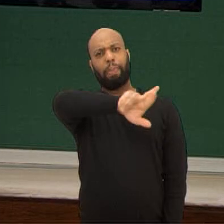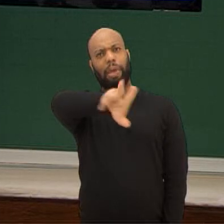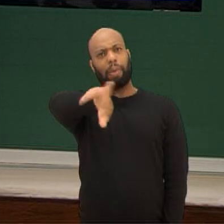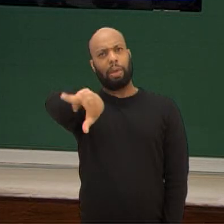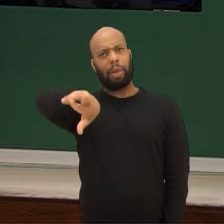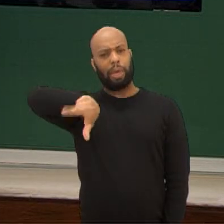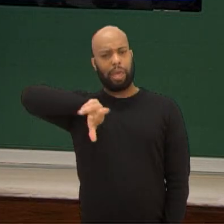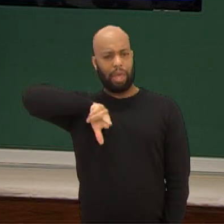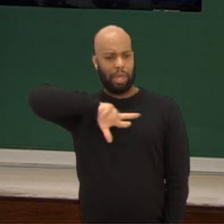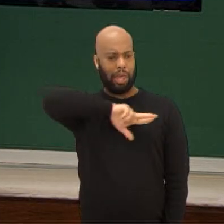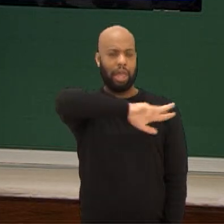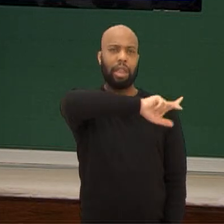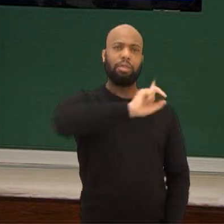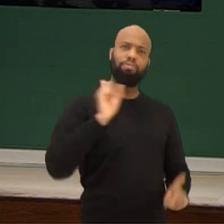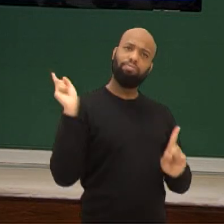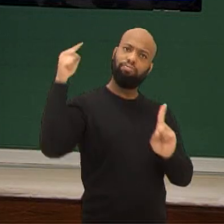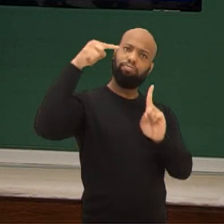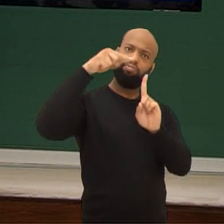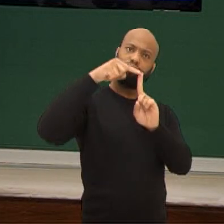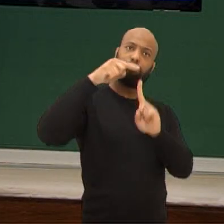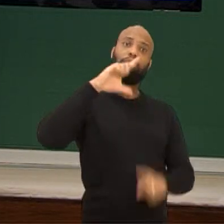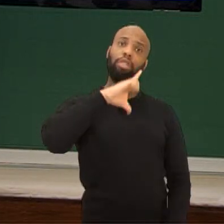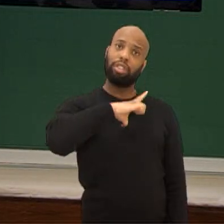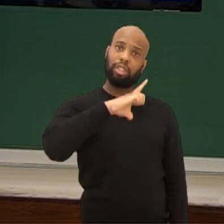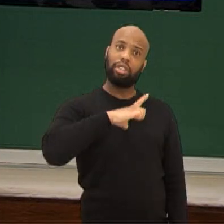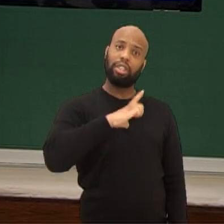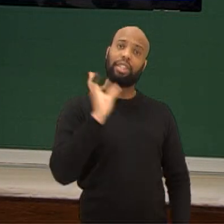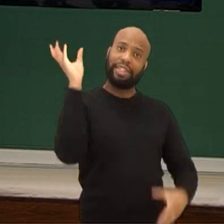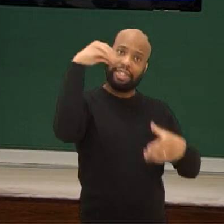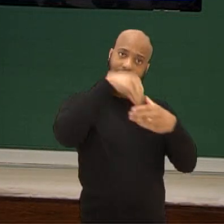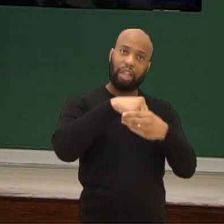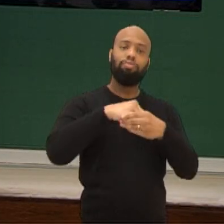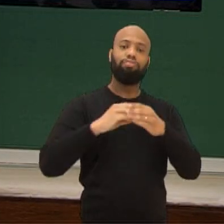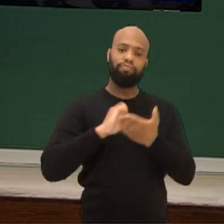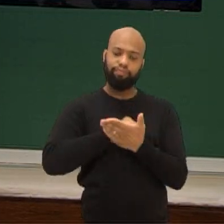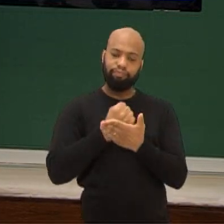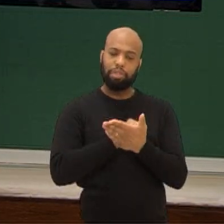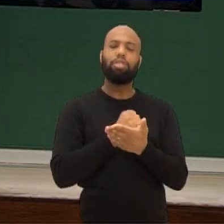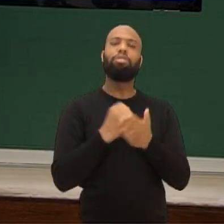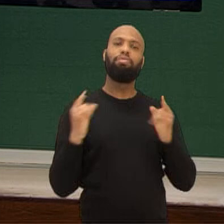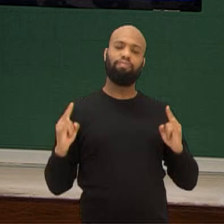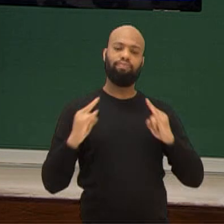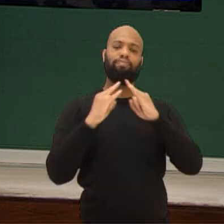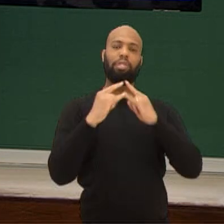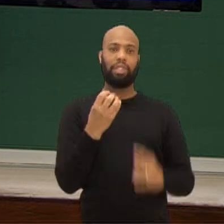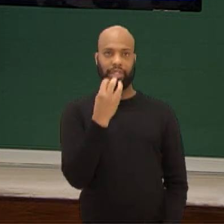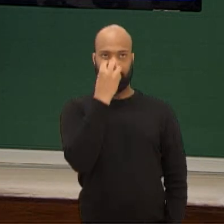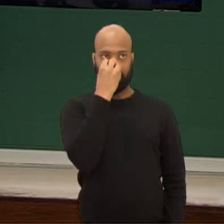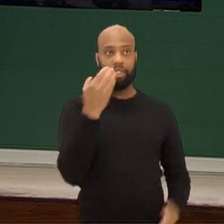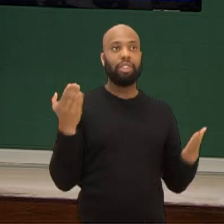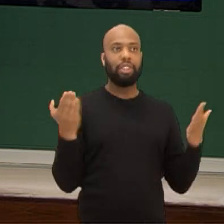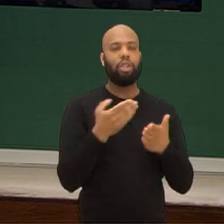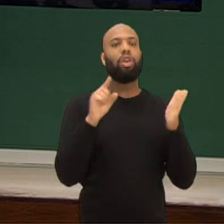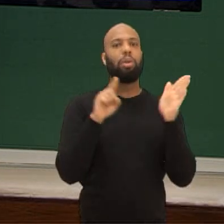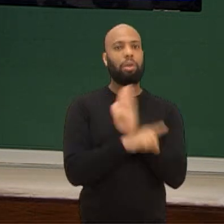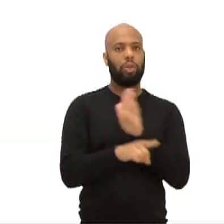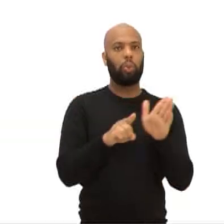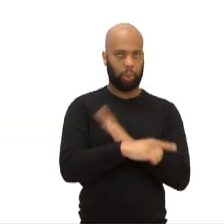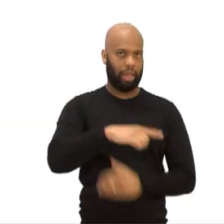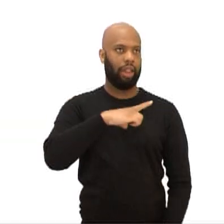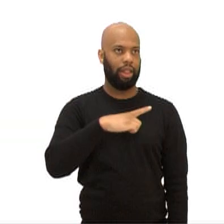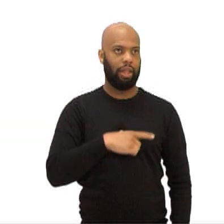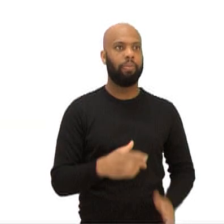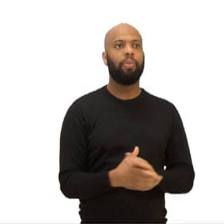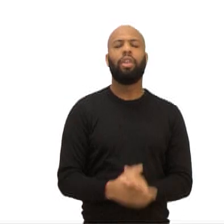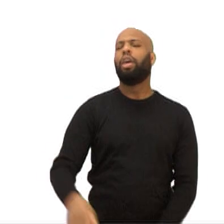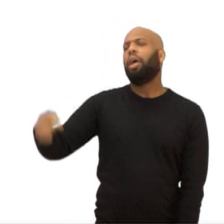vários objetivos aí vai estar inserido no Jogos Circenses, né? Vamos começar com a nossa atividade de hoje, ó.